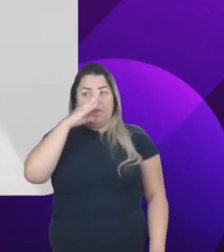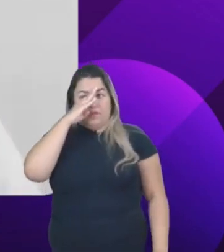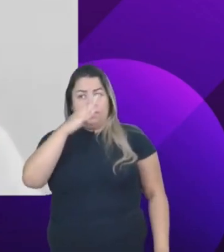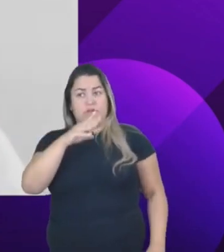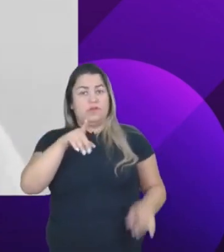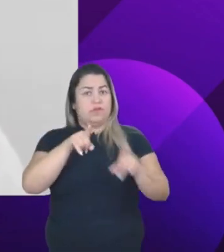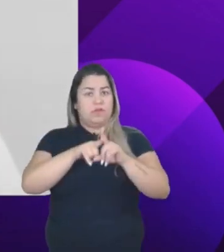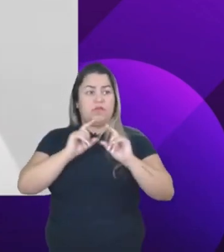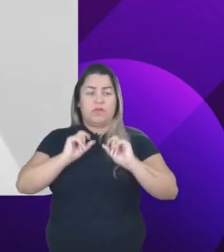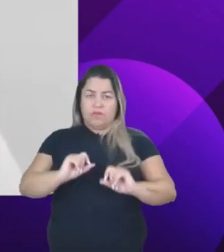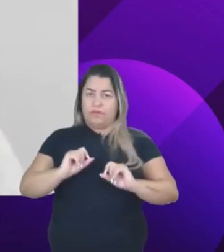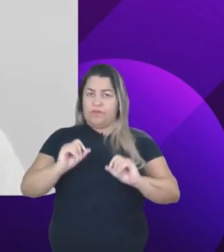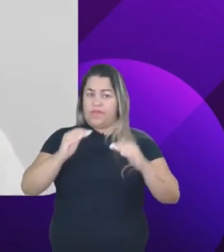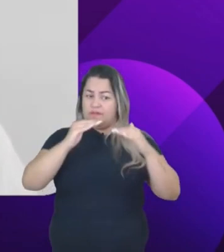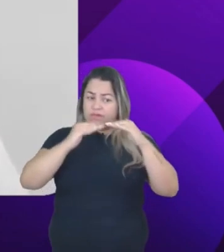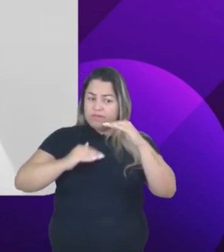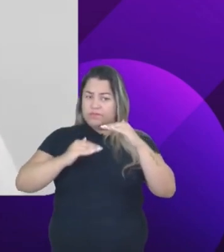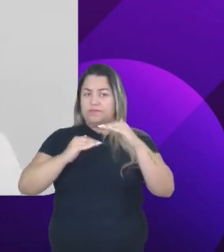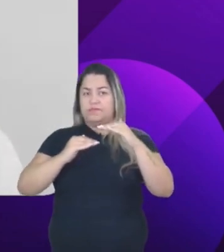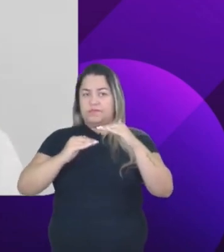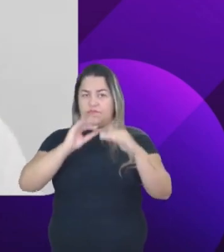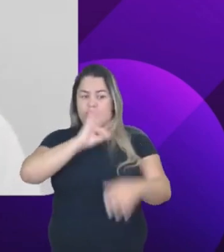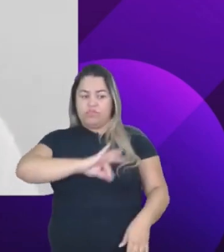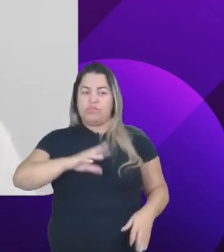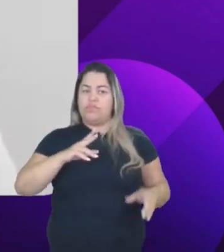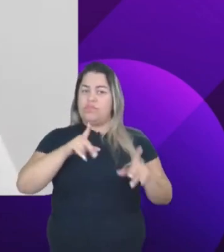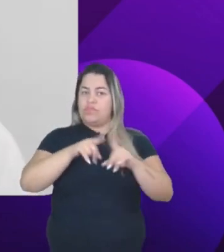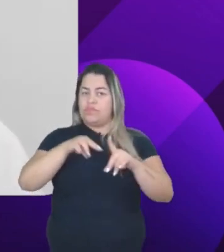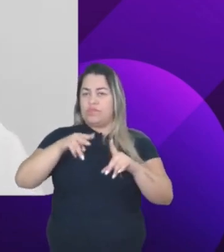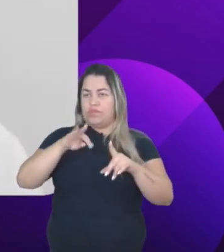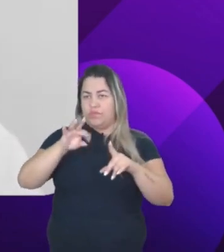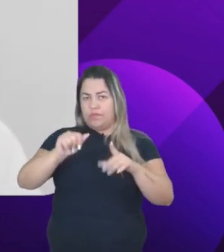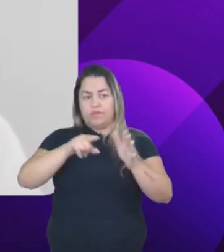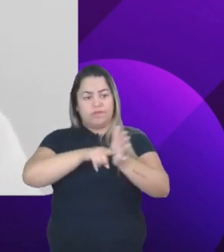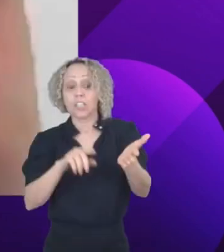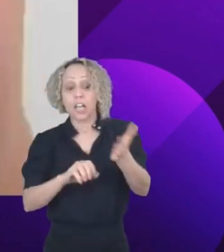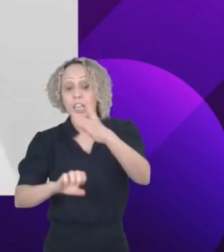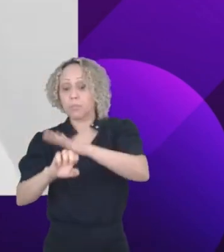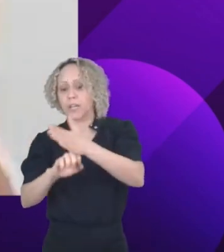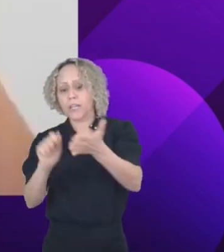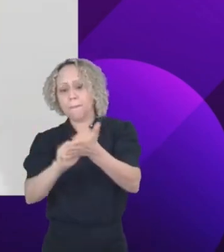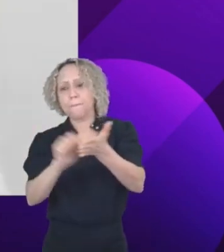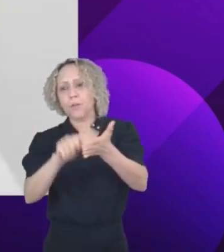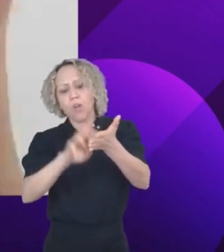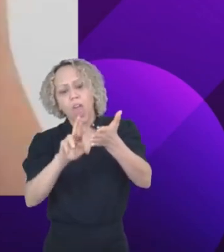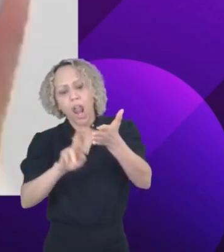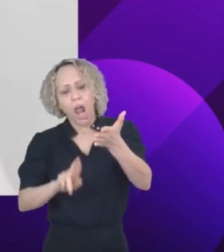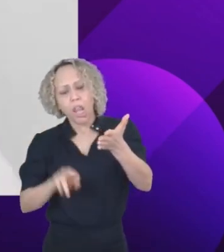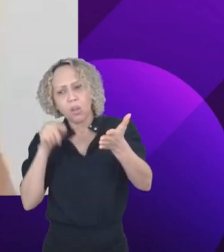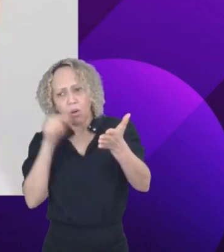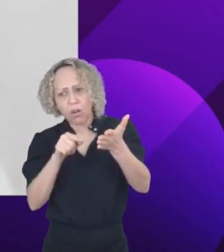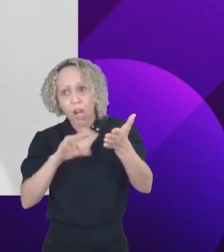elas erradiquem essa desigualdade salarial e que seja com multa, que seja com a fiscalização dura. Todos